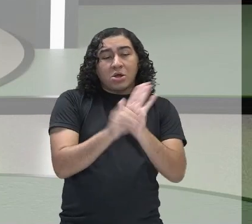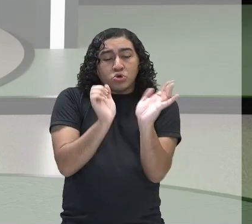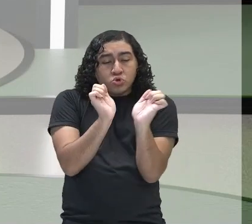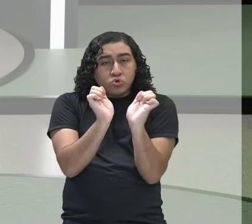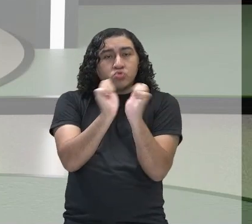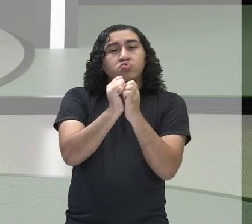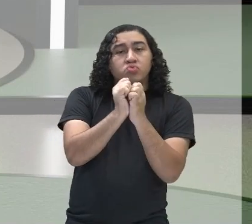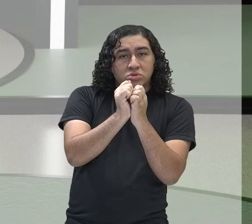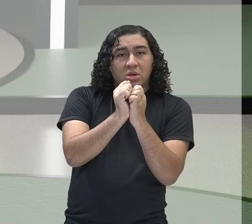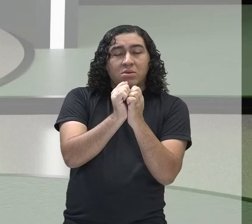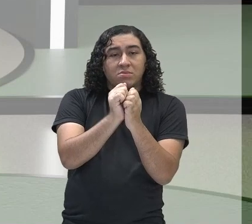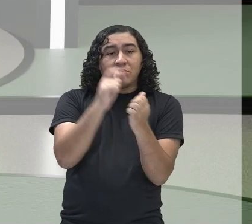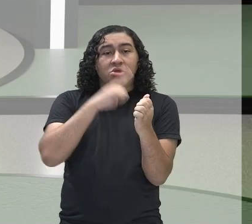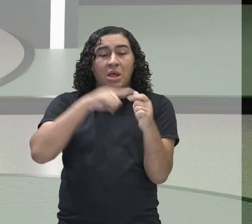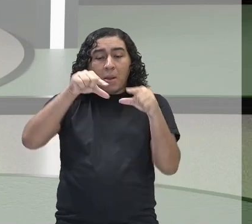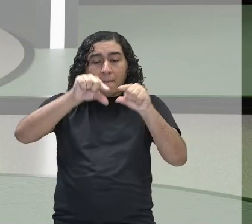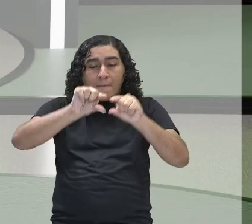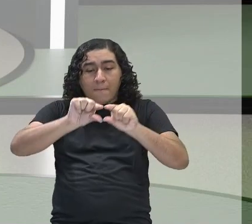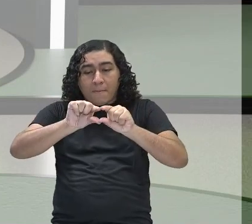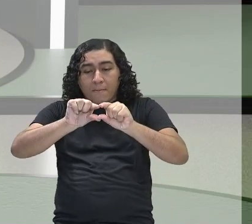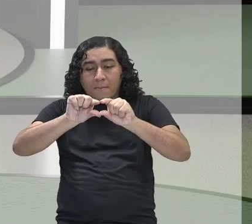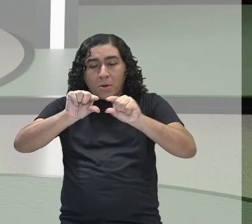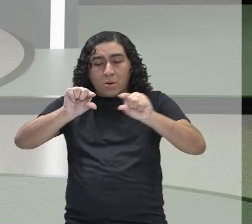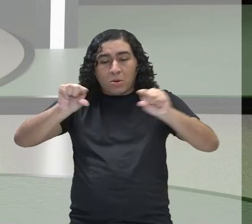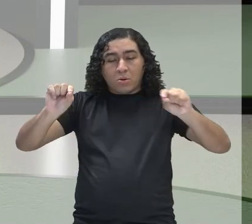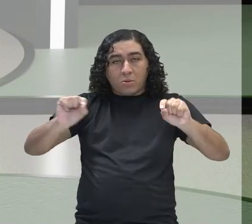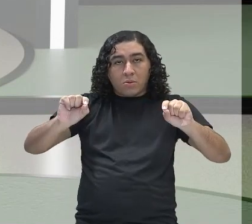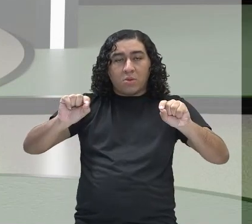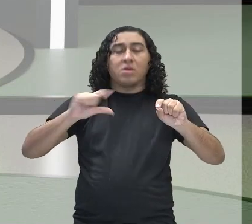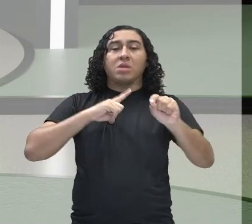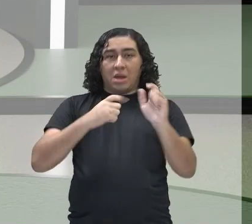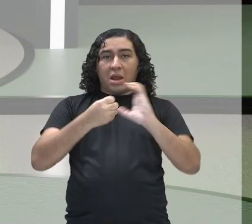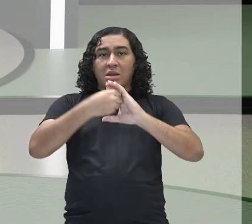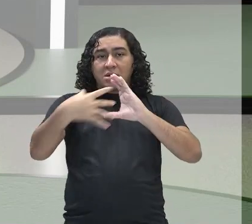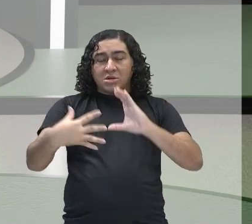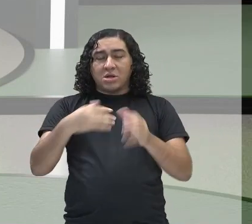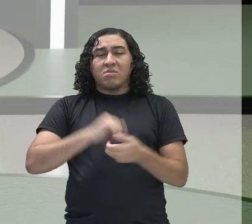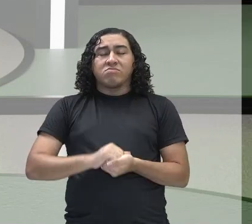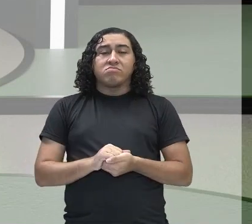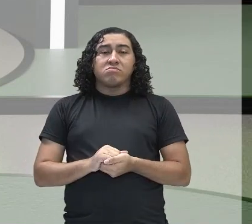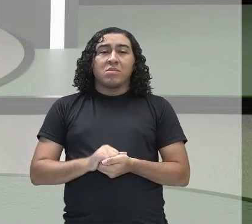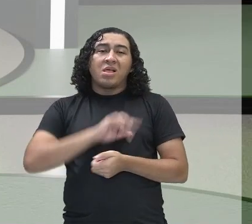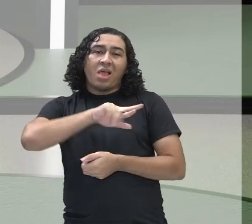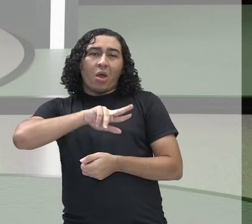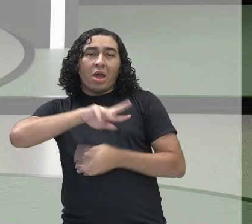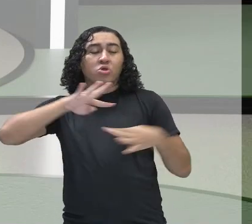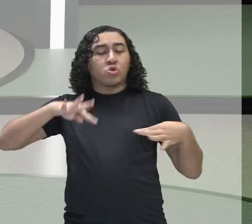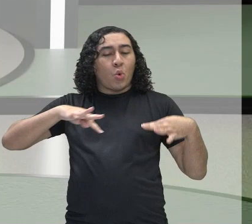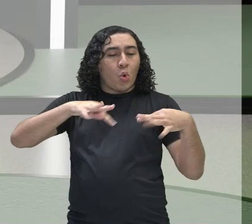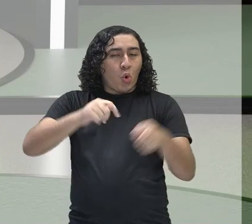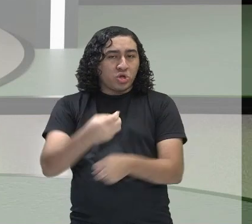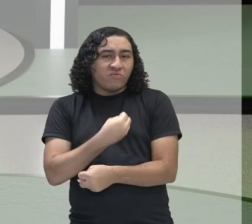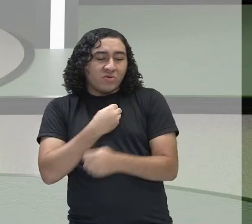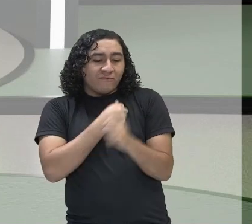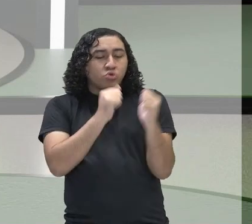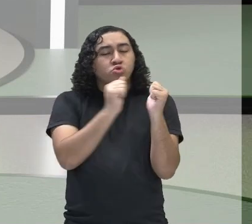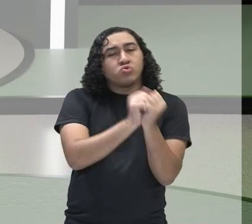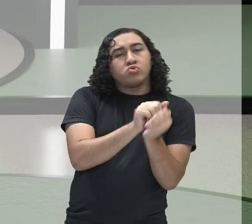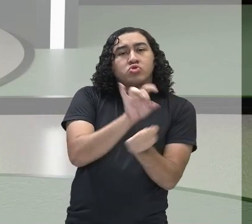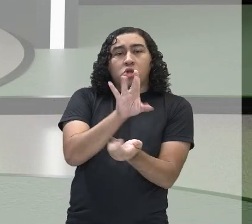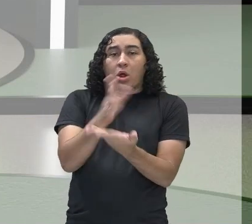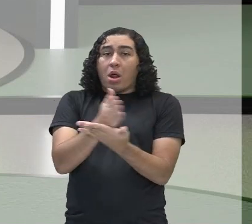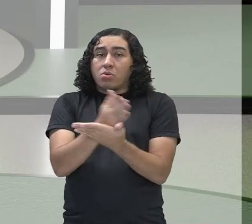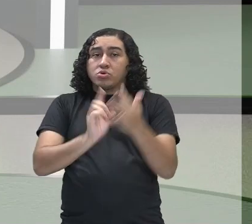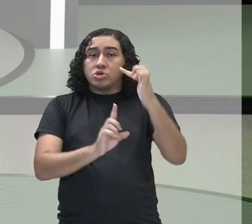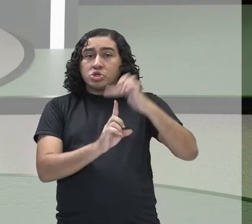nesse formato de bacilo E aí ela tem essa característica não são todas que vivem agrupadas né somente algumas